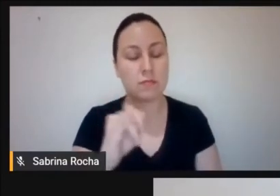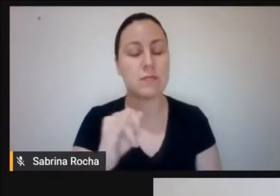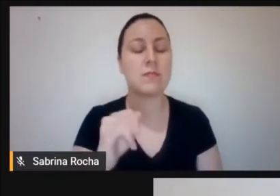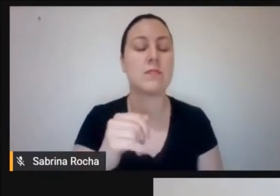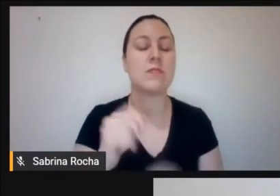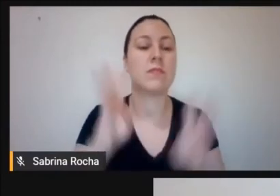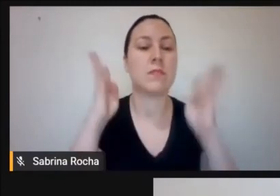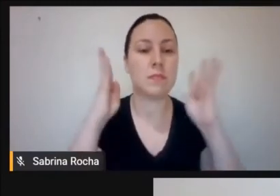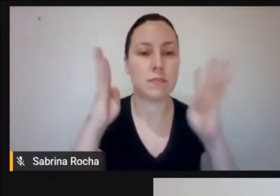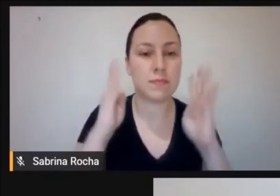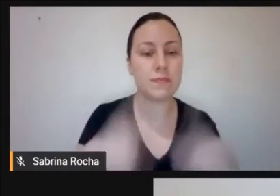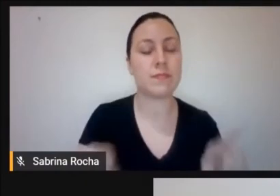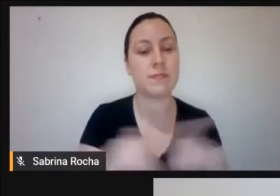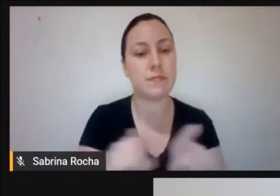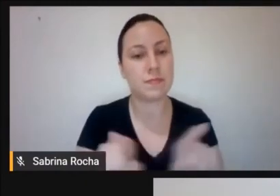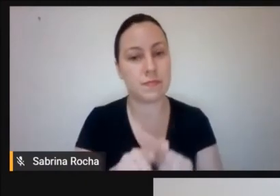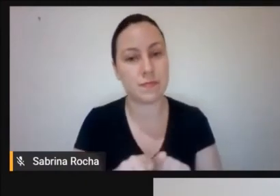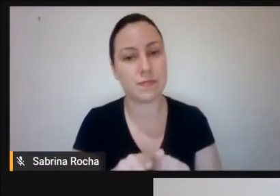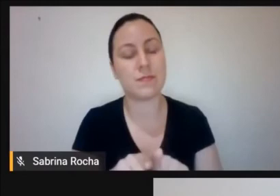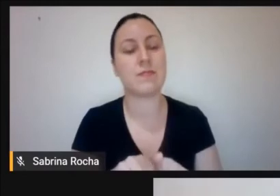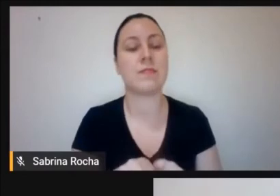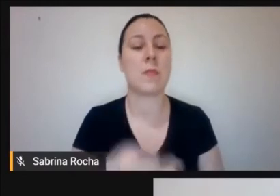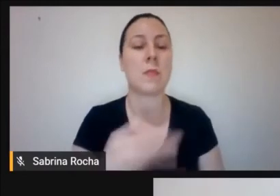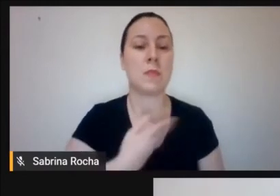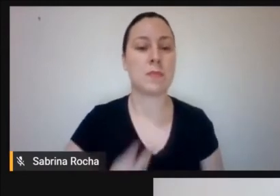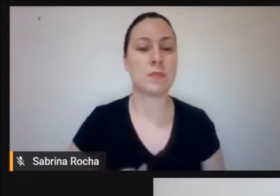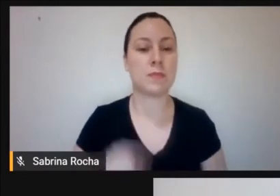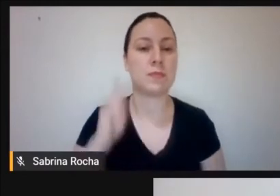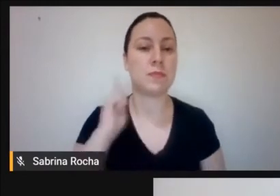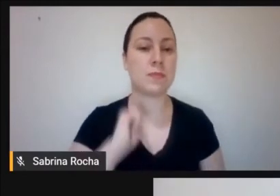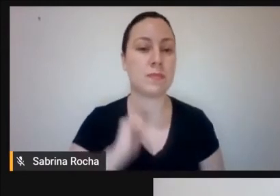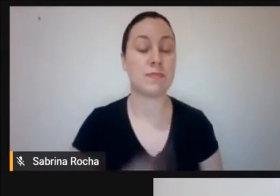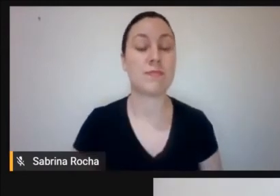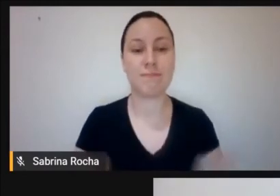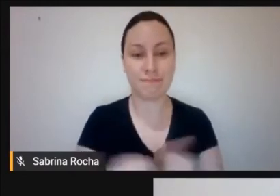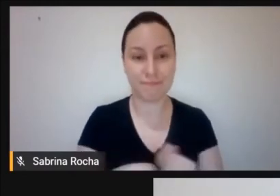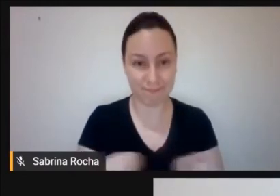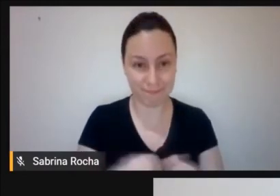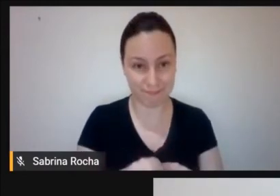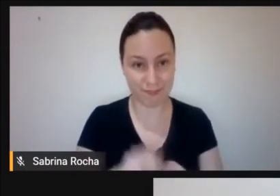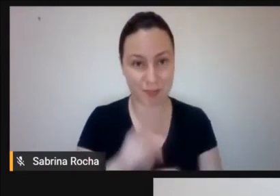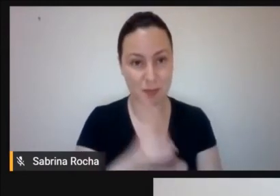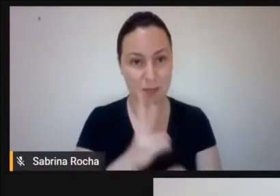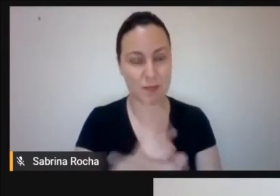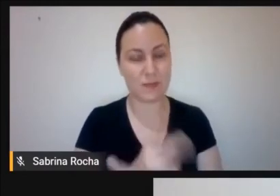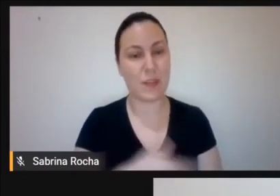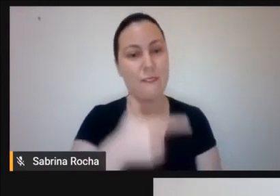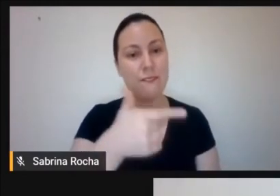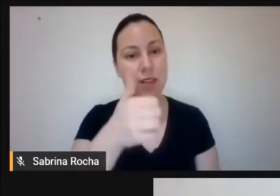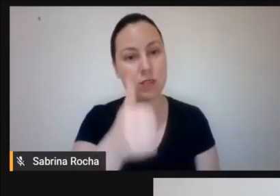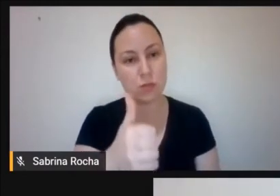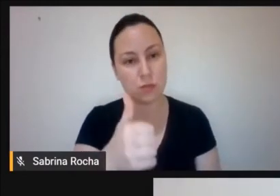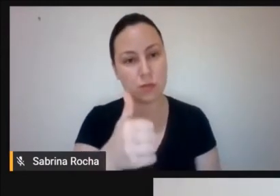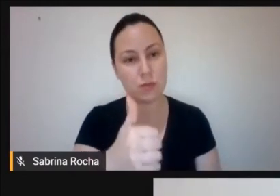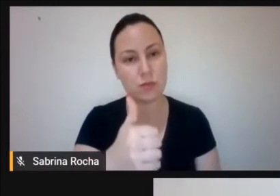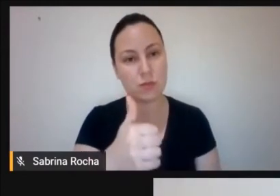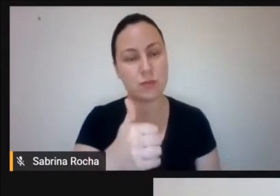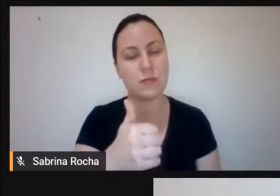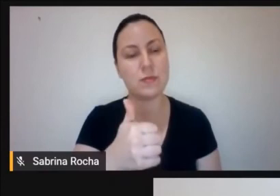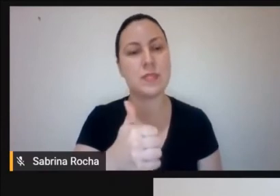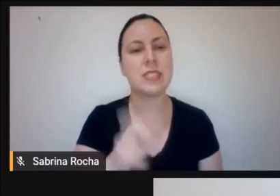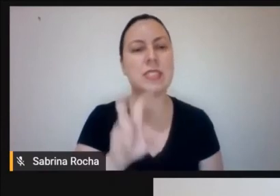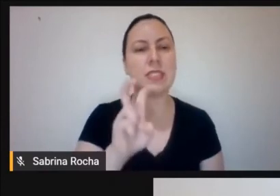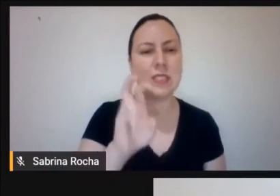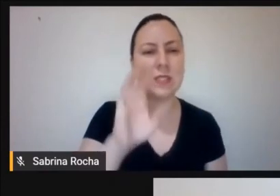Governo de Minas. E na semana que vem, turma, as conversas continuam. Dia 21 de julho, que é a próxima terça-feira, também às 5 da